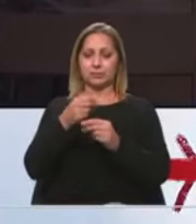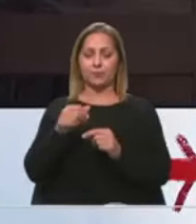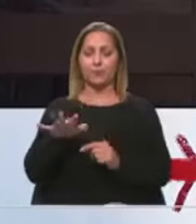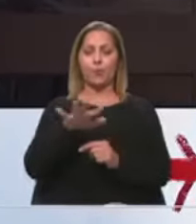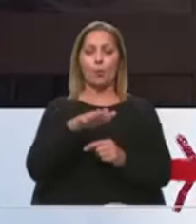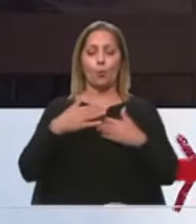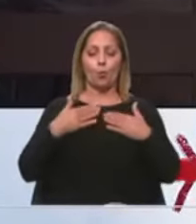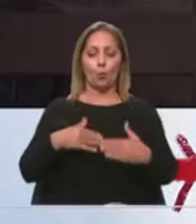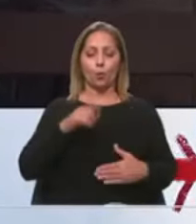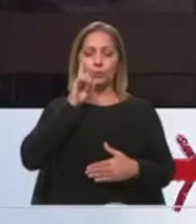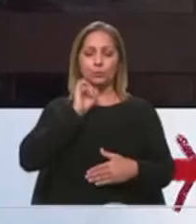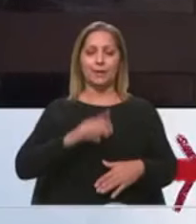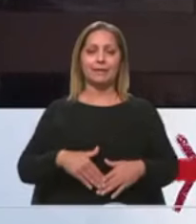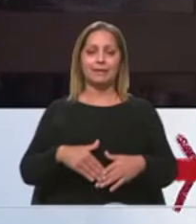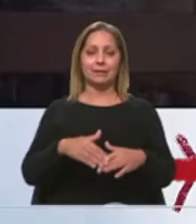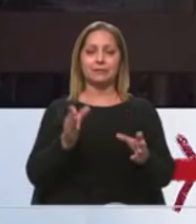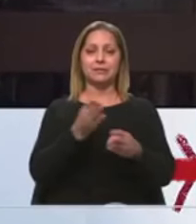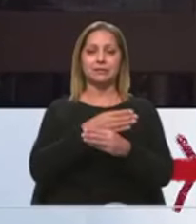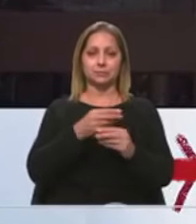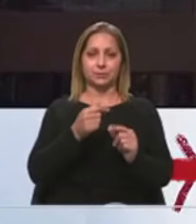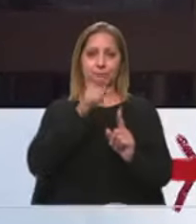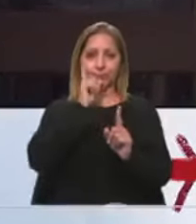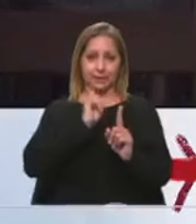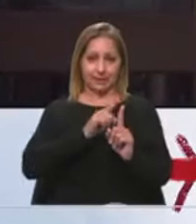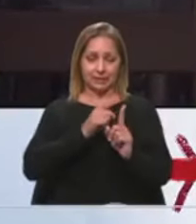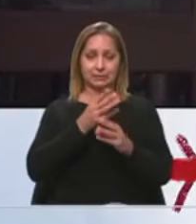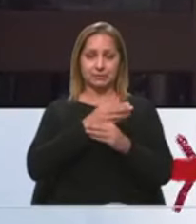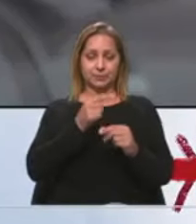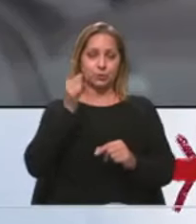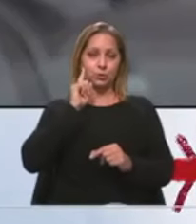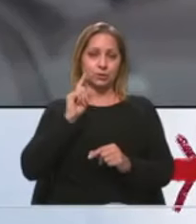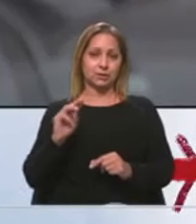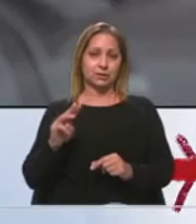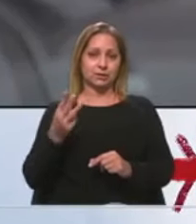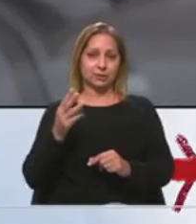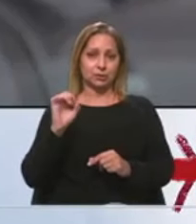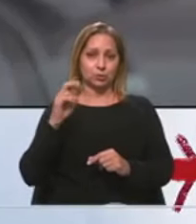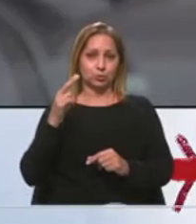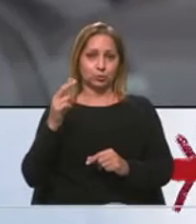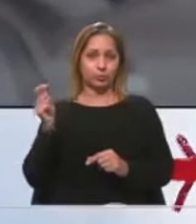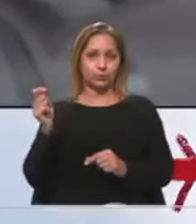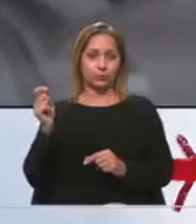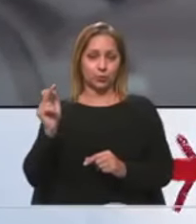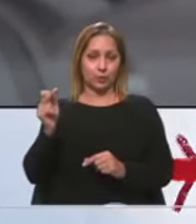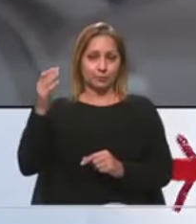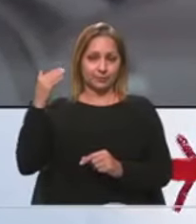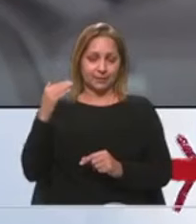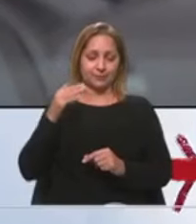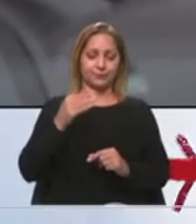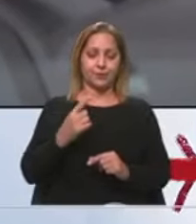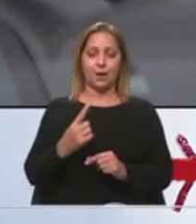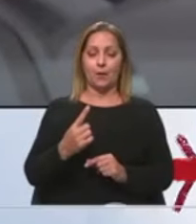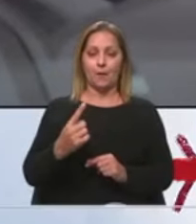da grávida que desapareceu esta mulher a 3 de outubro passado ora H um mês e meio como disseste Hernani e de ser